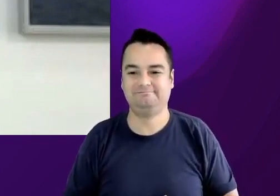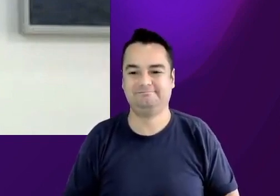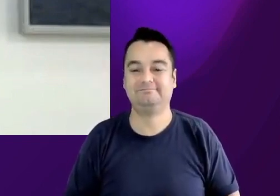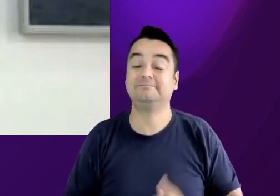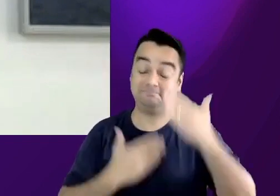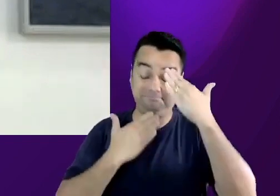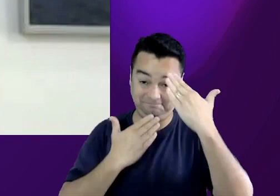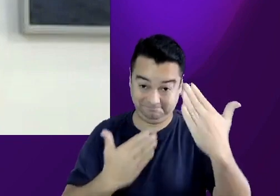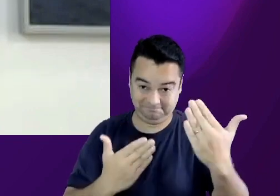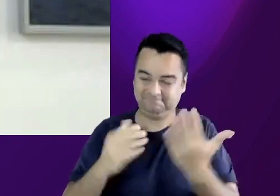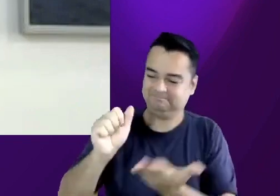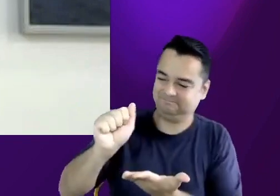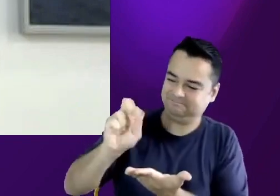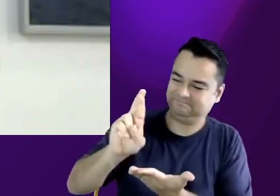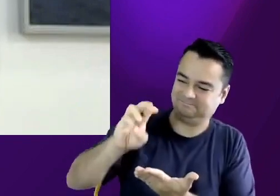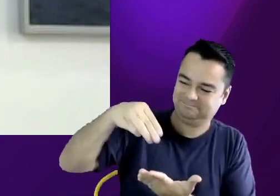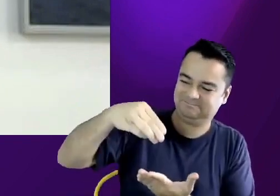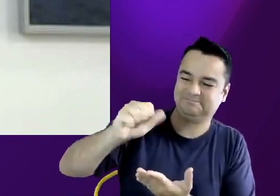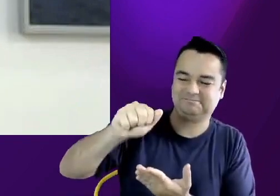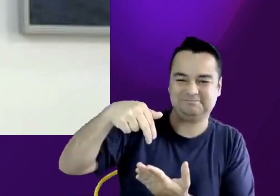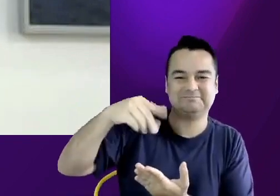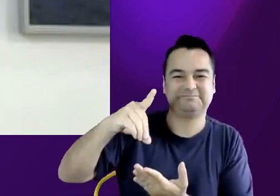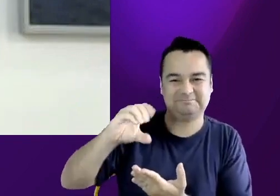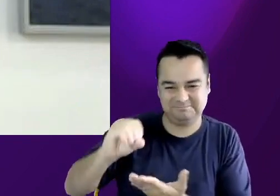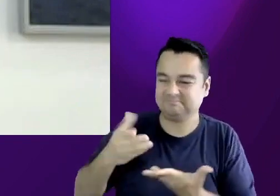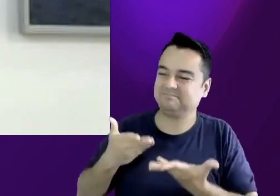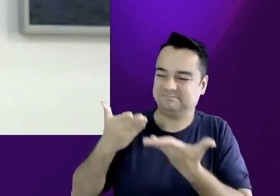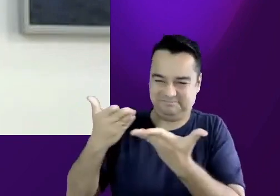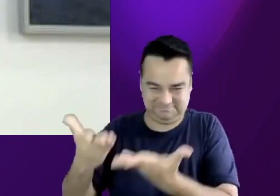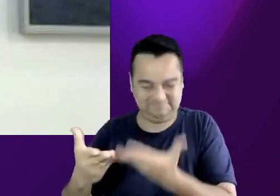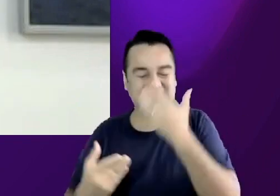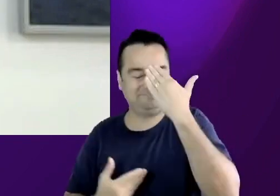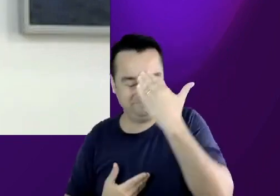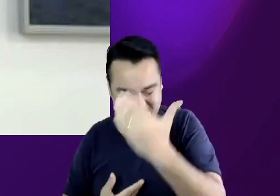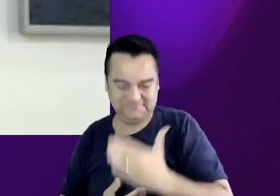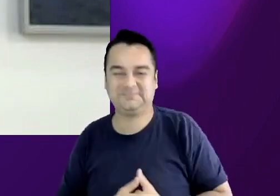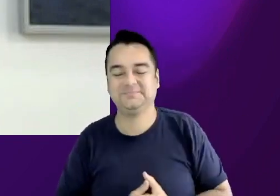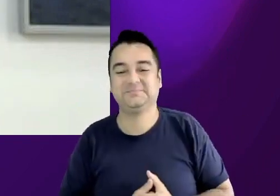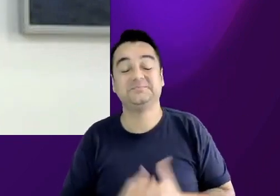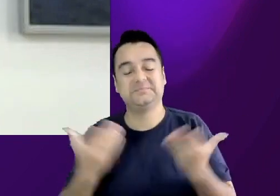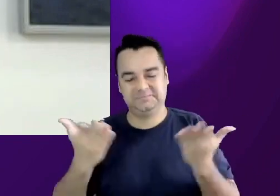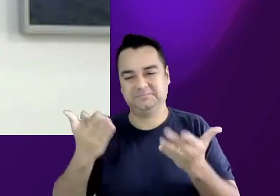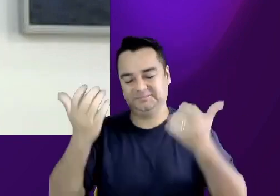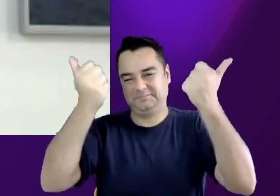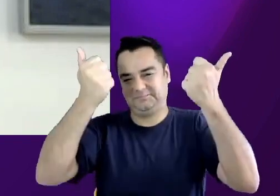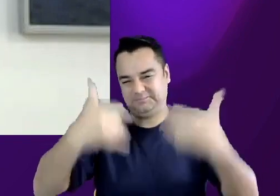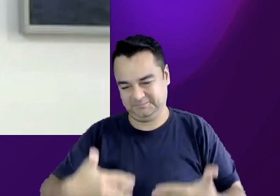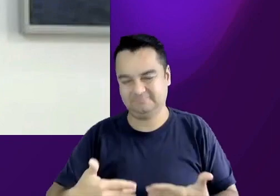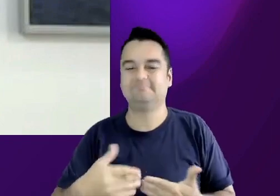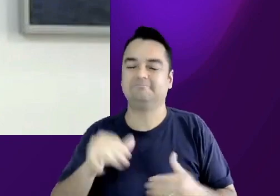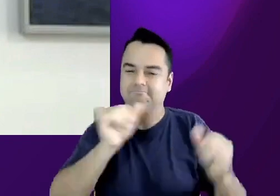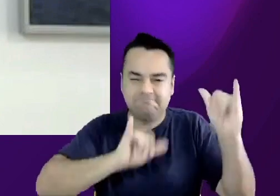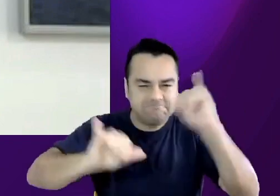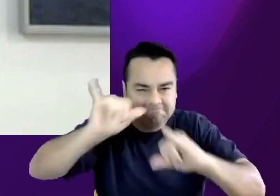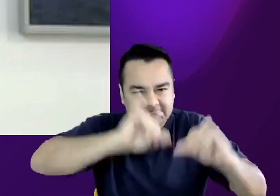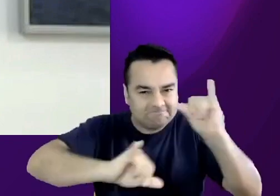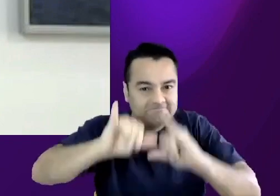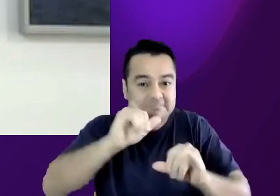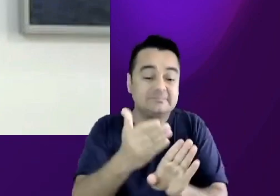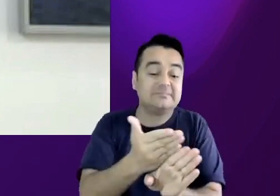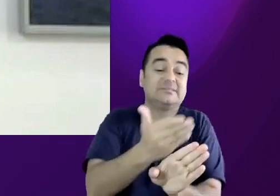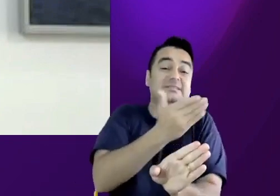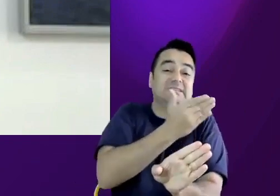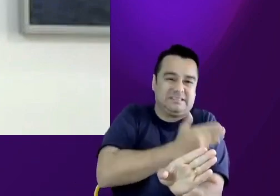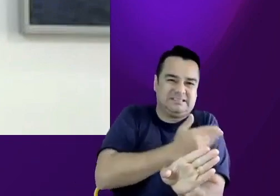Obrigada, doutor Armando, pelo convite. Vou, então, falar de quimioterapia pré-operatória